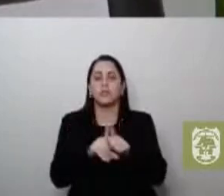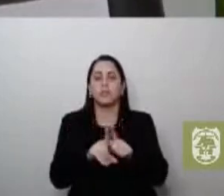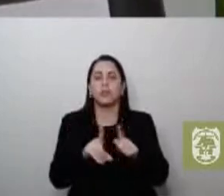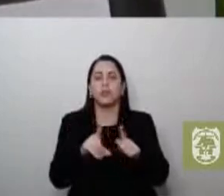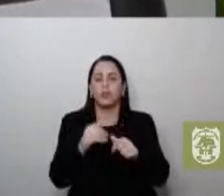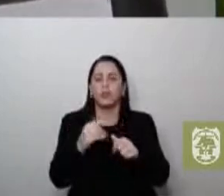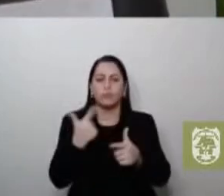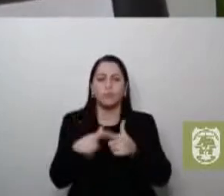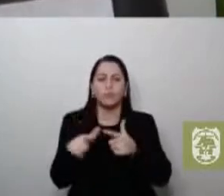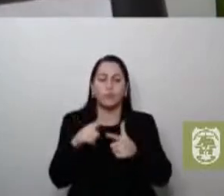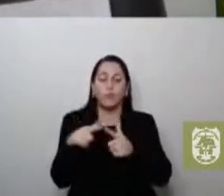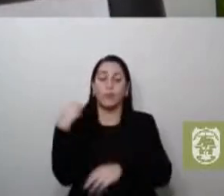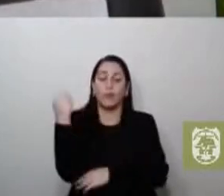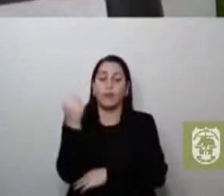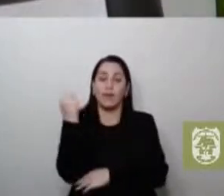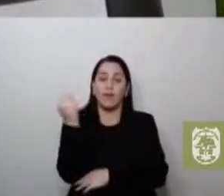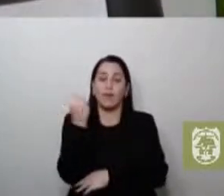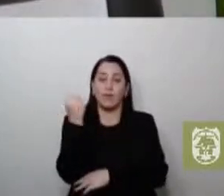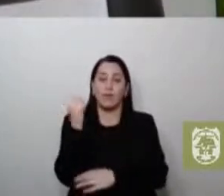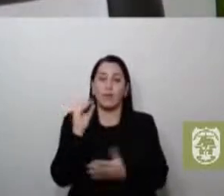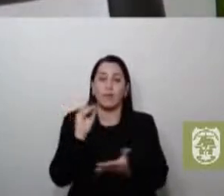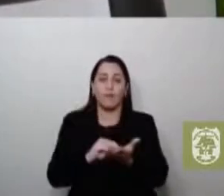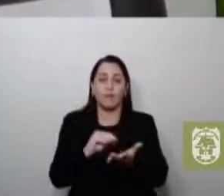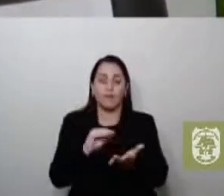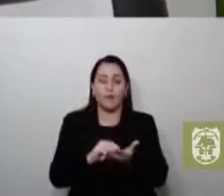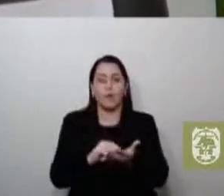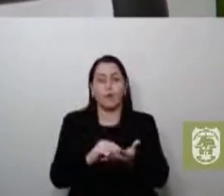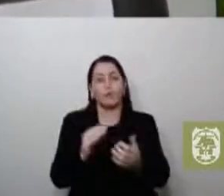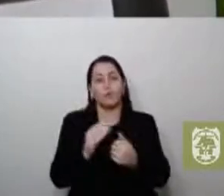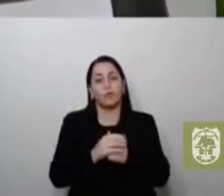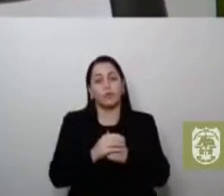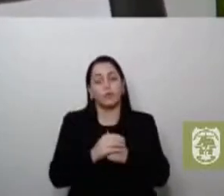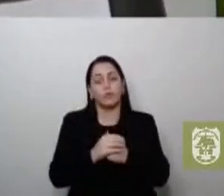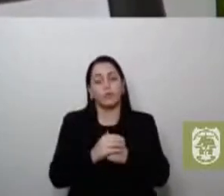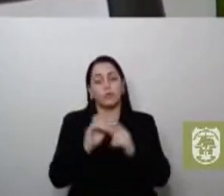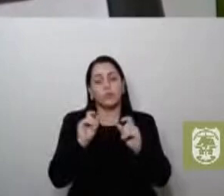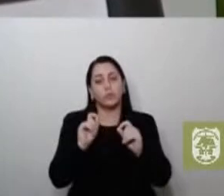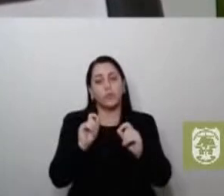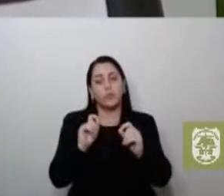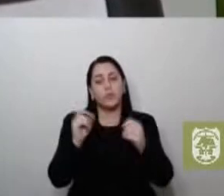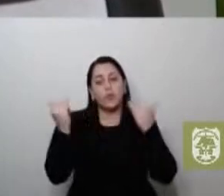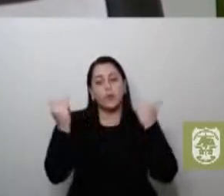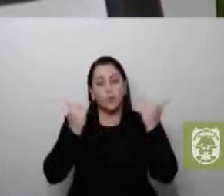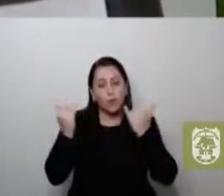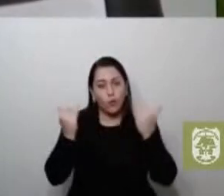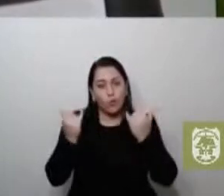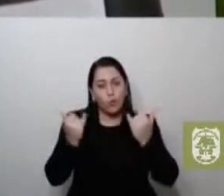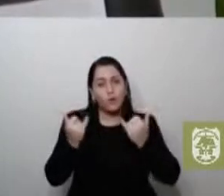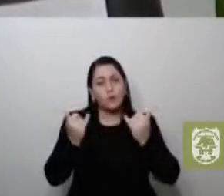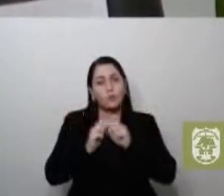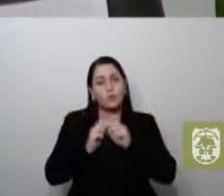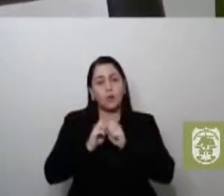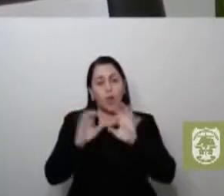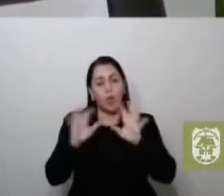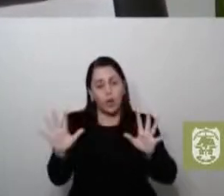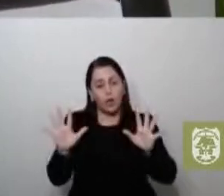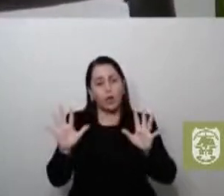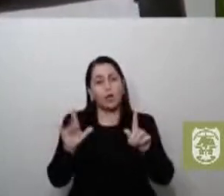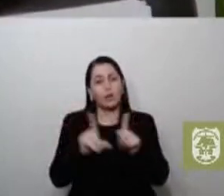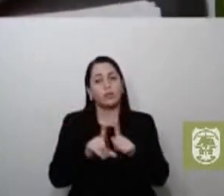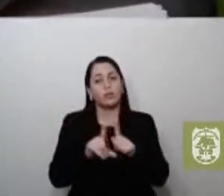estrutural grave, que é a falta de marcadores, ou seja, de dados estruturados e